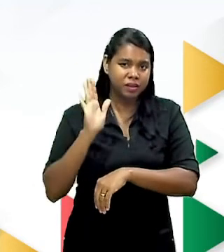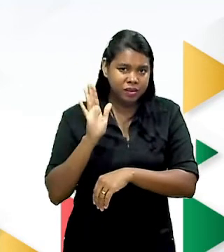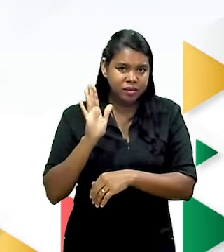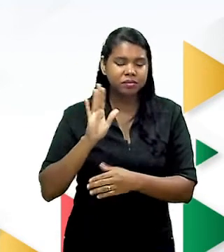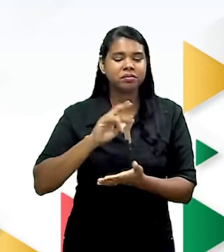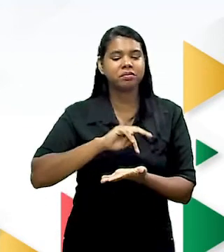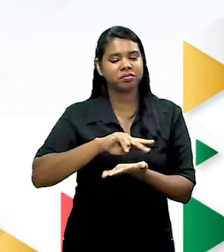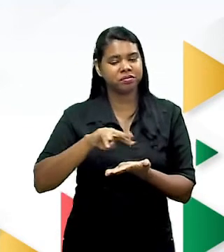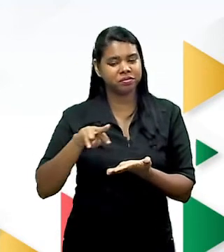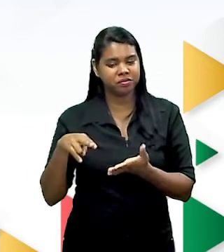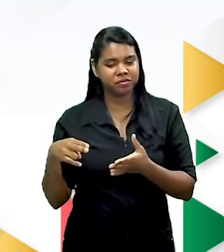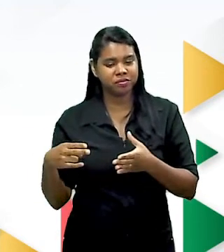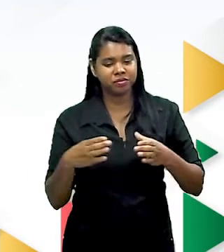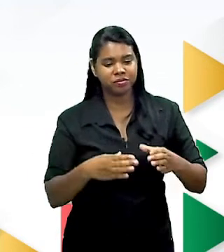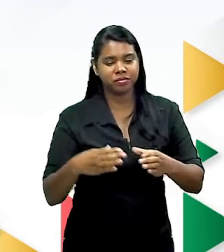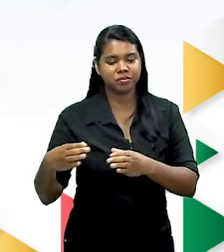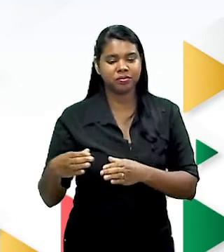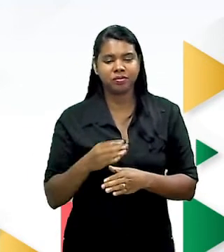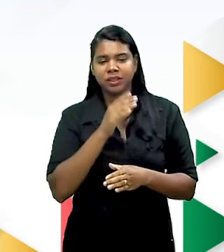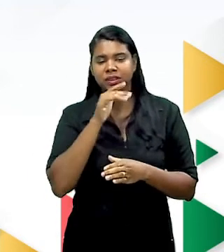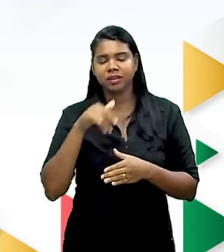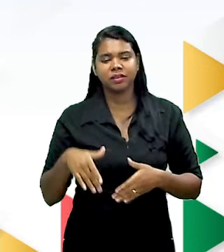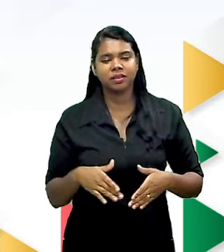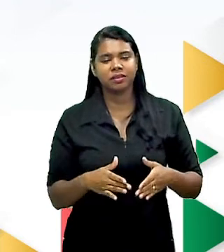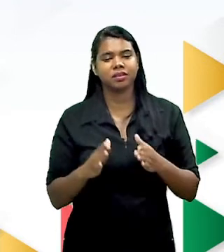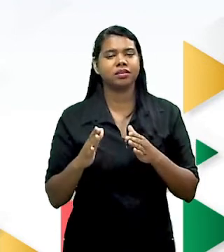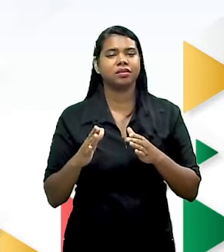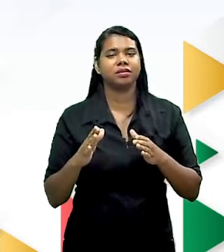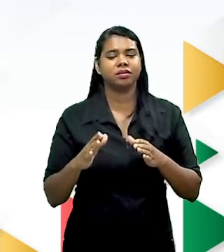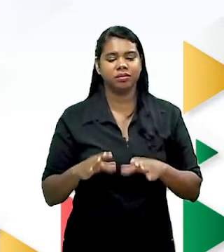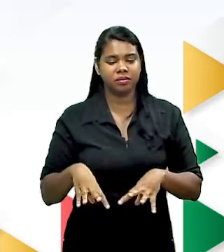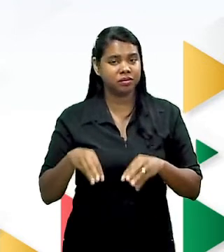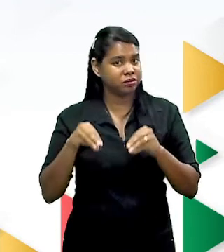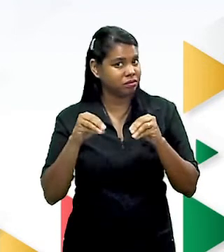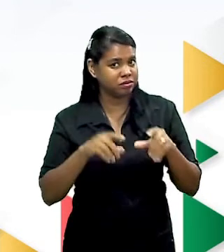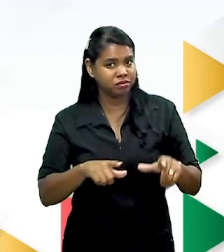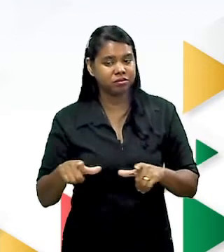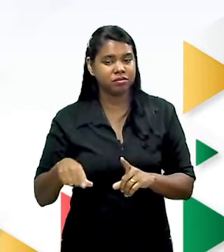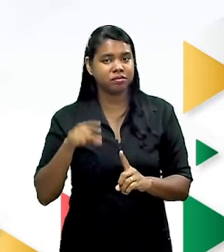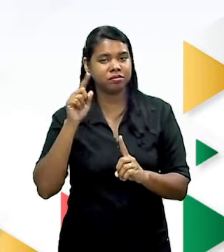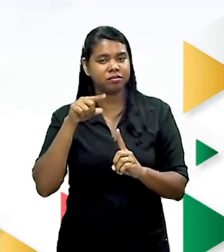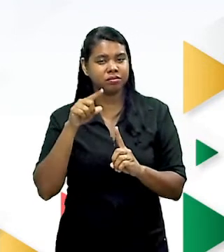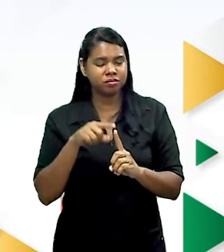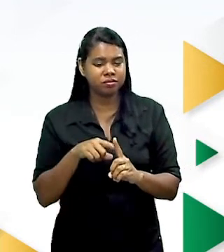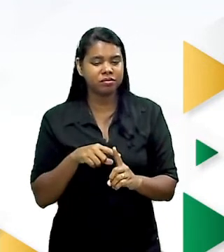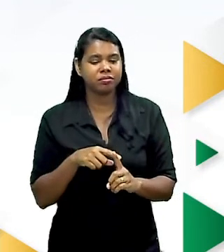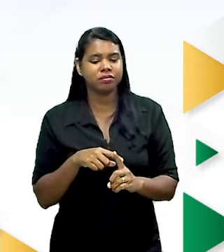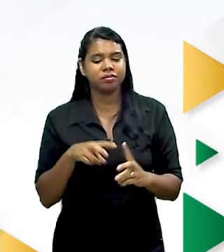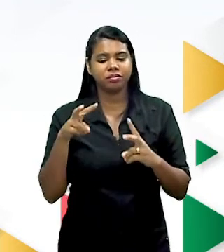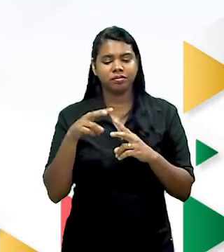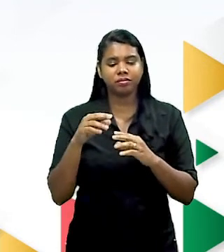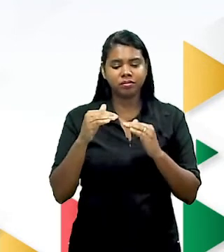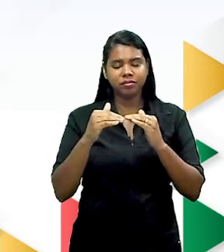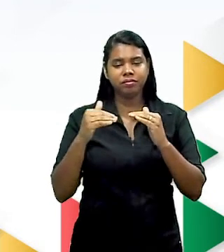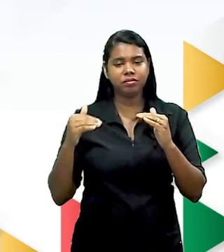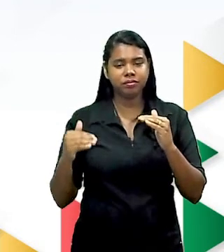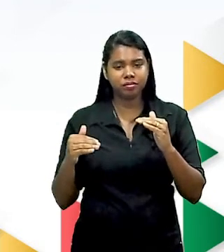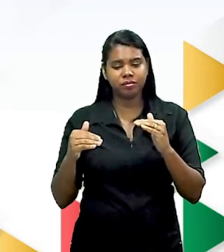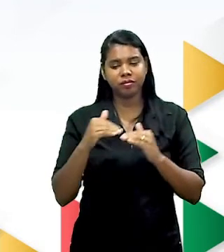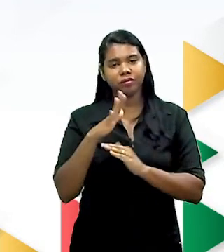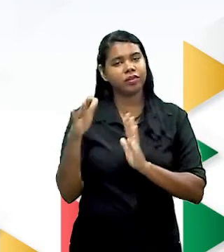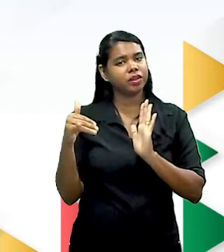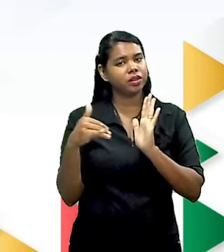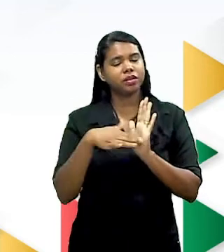diversidade de reserva biológica do planeta, com indicações de que abriga ao menos metade de todas